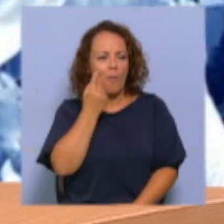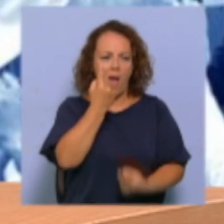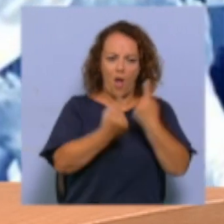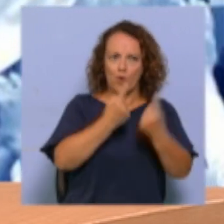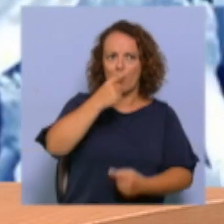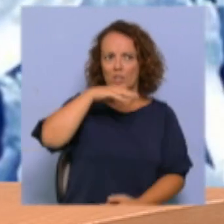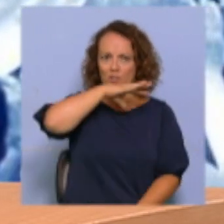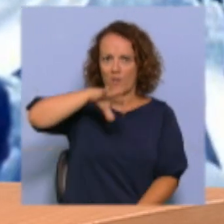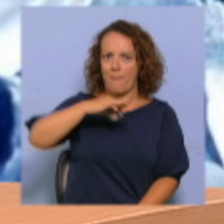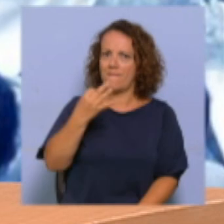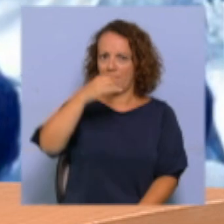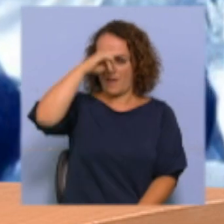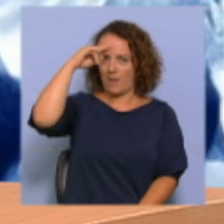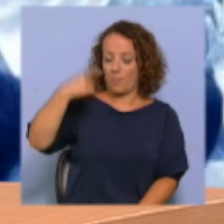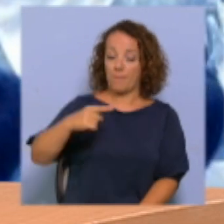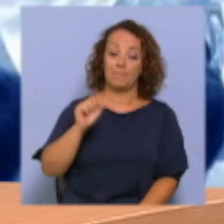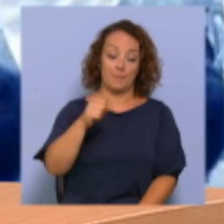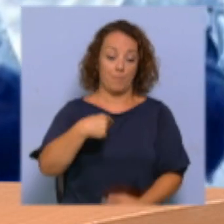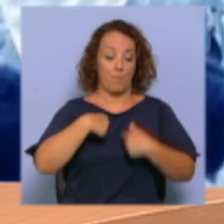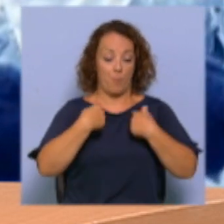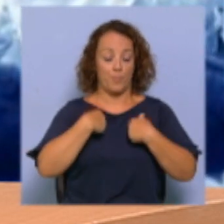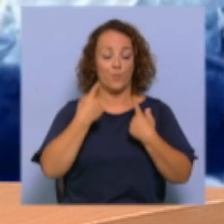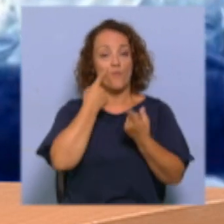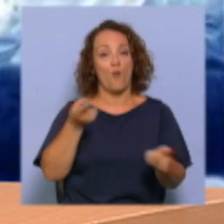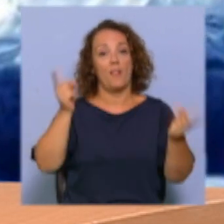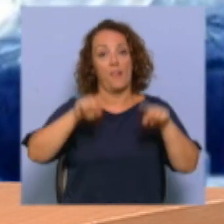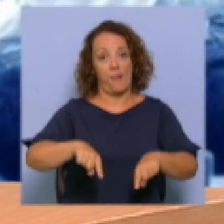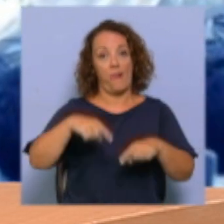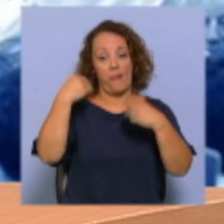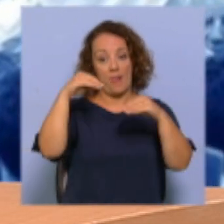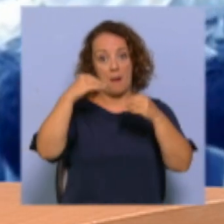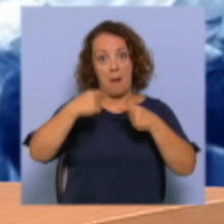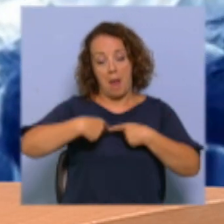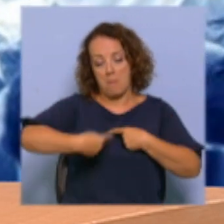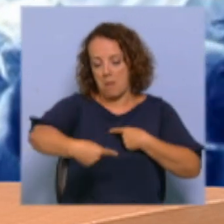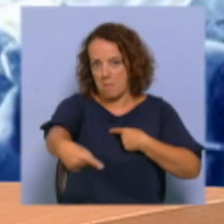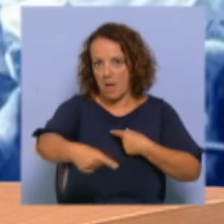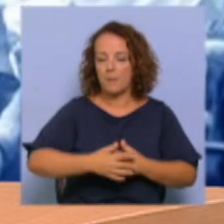complicado. Eu próprio vou reiniciar as aulas agora, nestes dias.